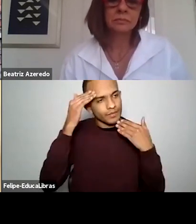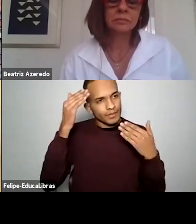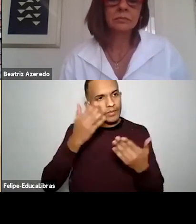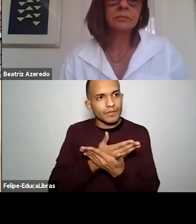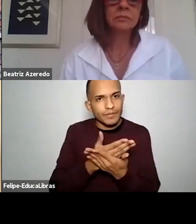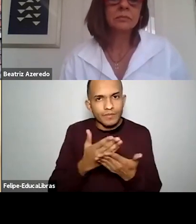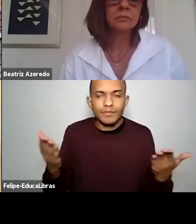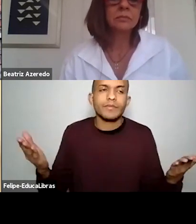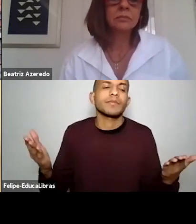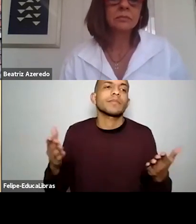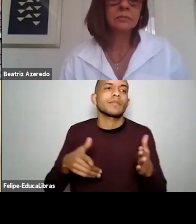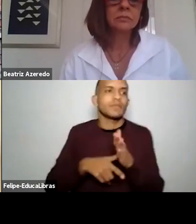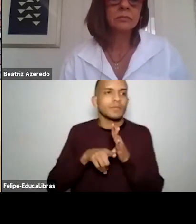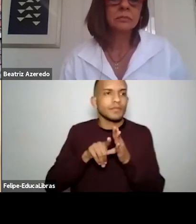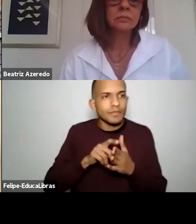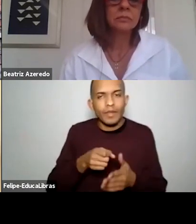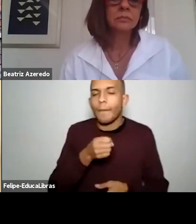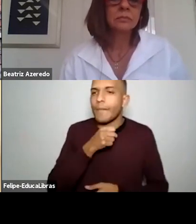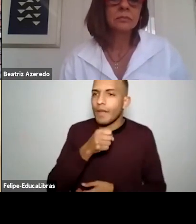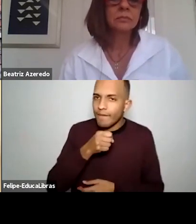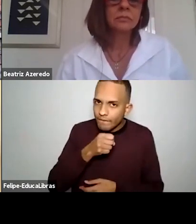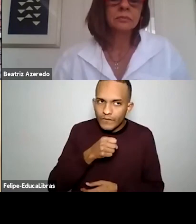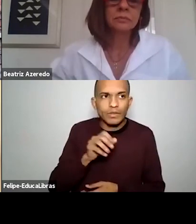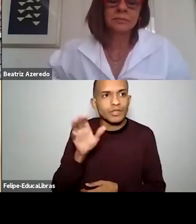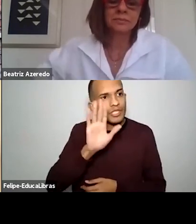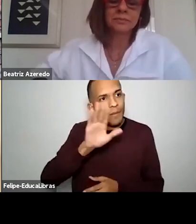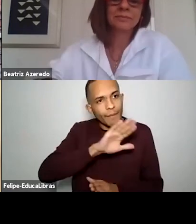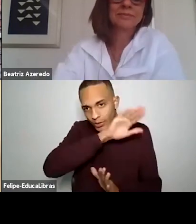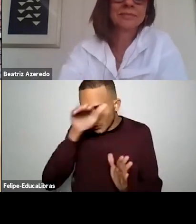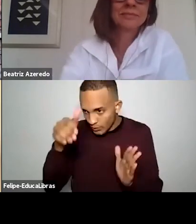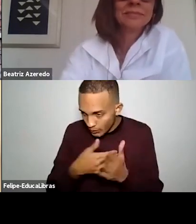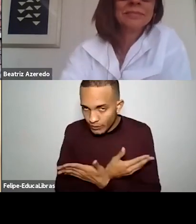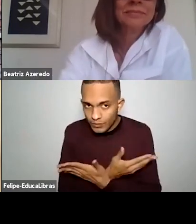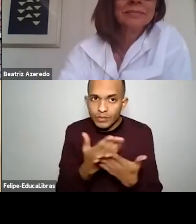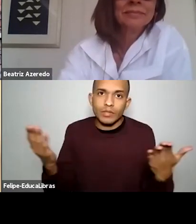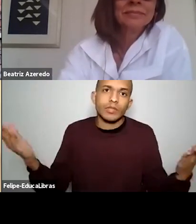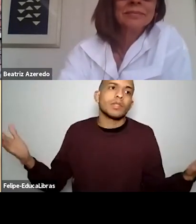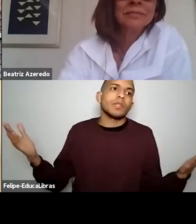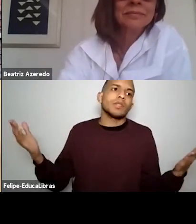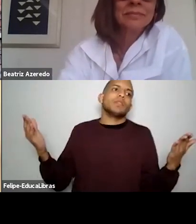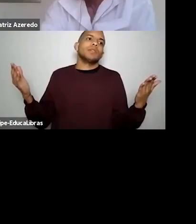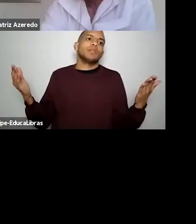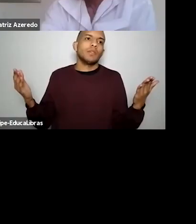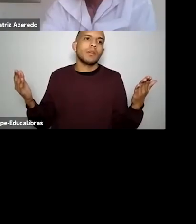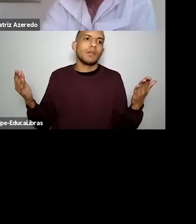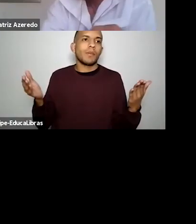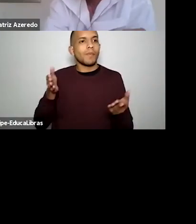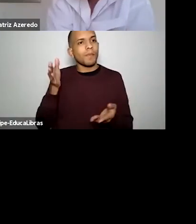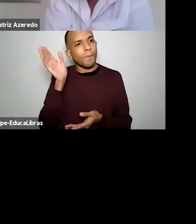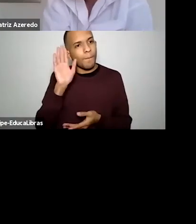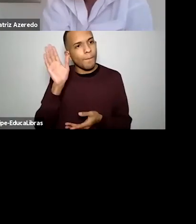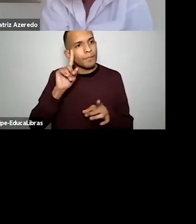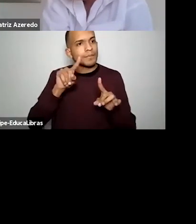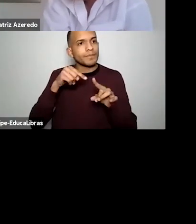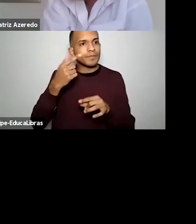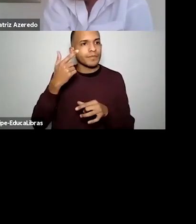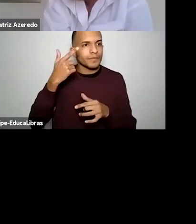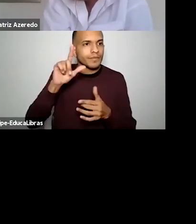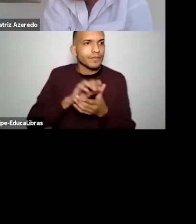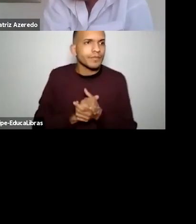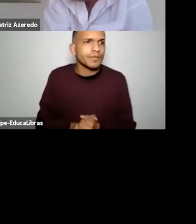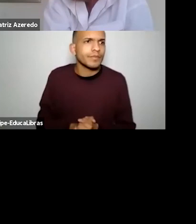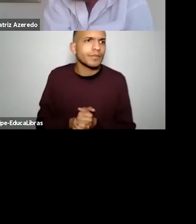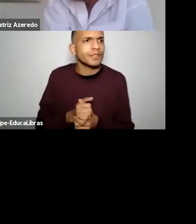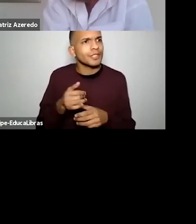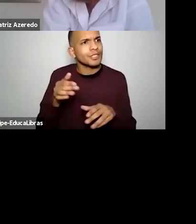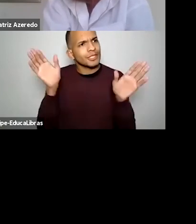por favor, abra o microfone se vocês quiserem dar um tchau para todo mundo. E aí eu vou passar para a Thalita de volta. Tchau, Ju,